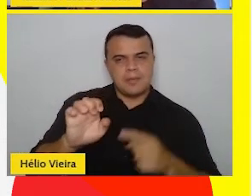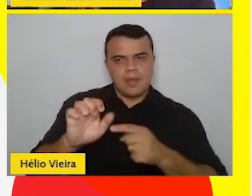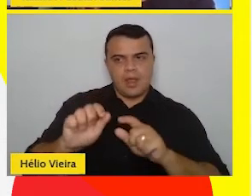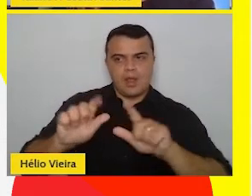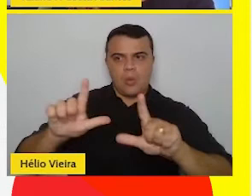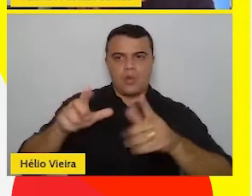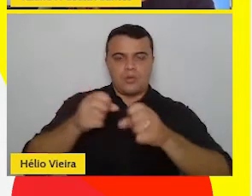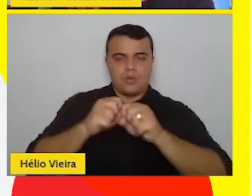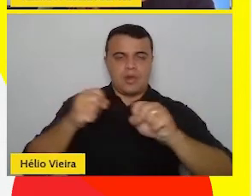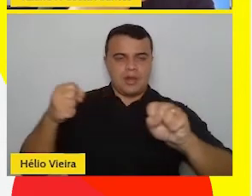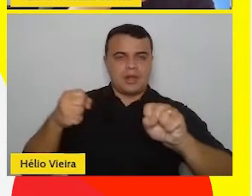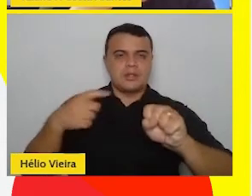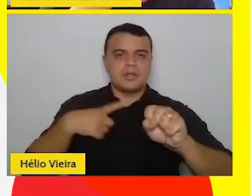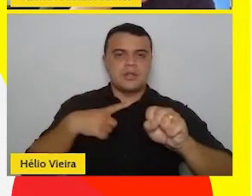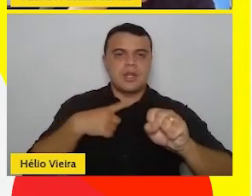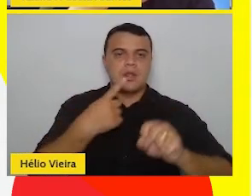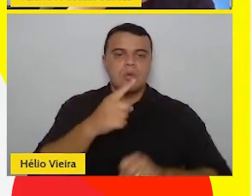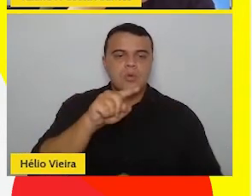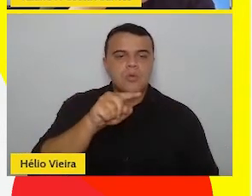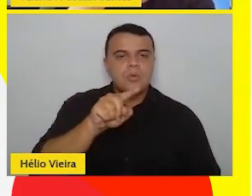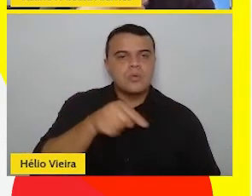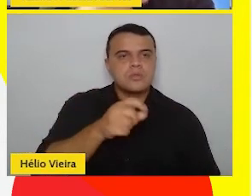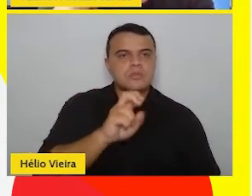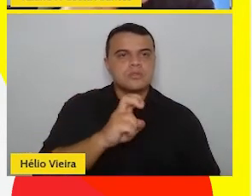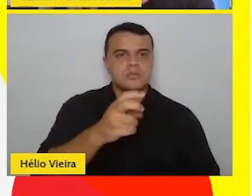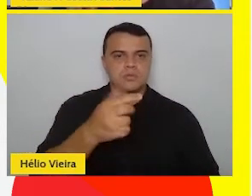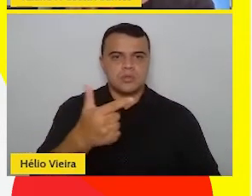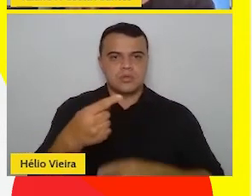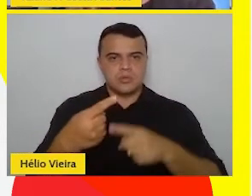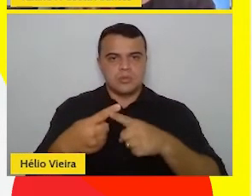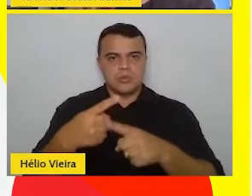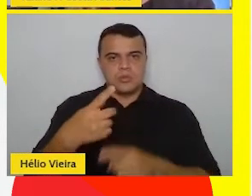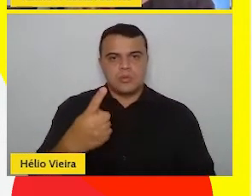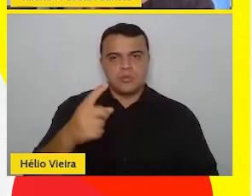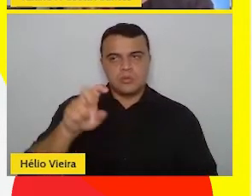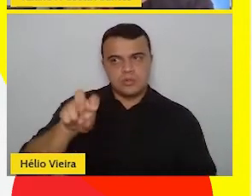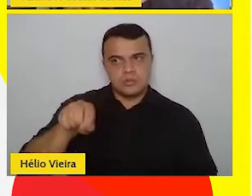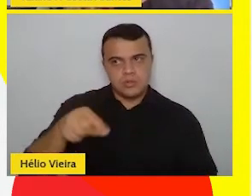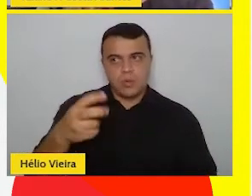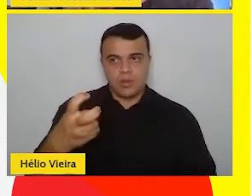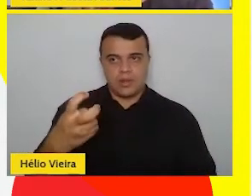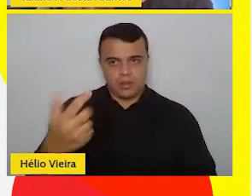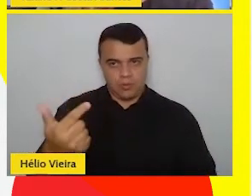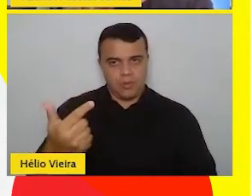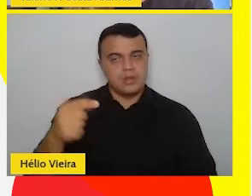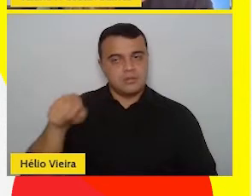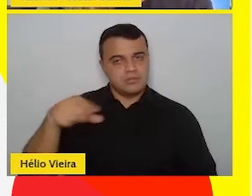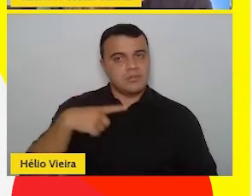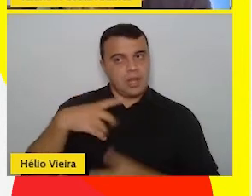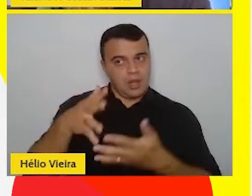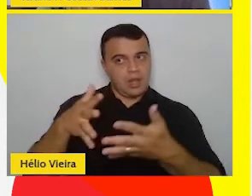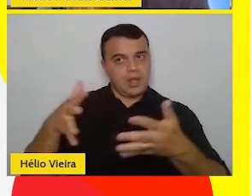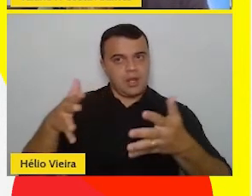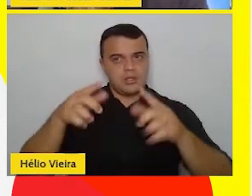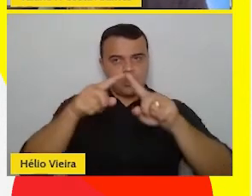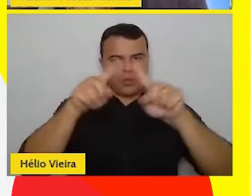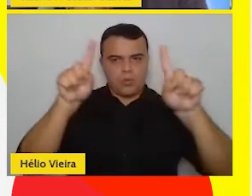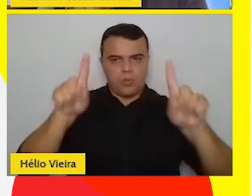grande, né, que ele tem 1,52 m por 1,52 m, né, é uma pintura quadrada.